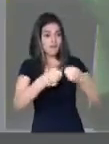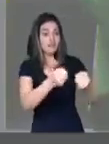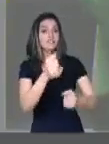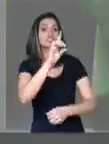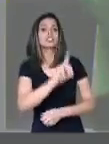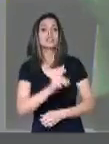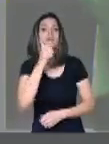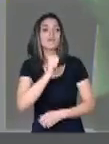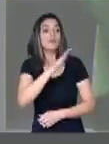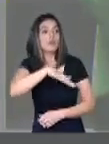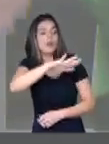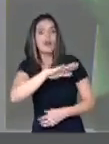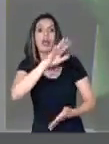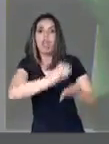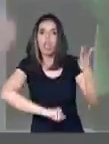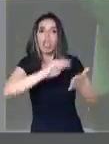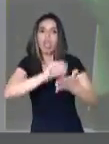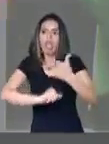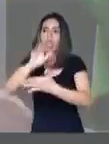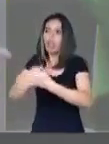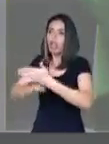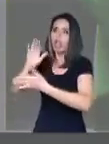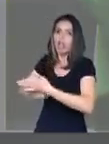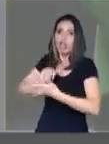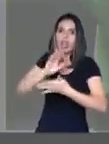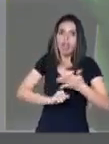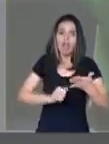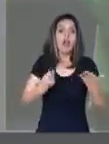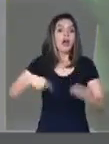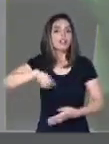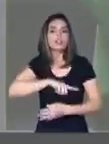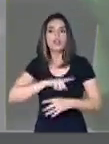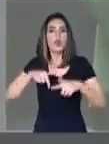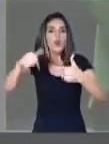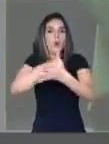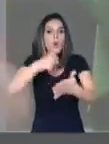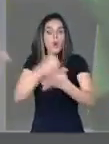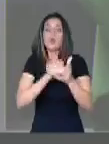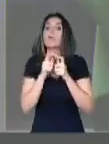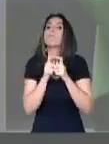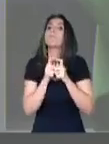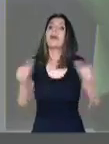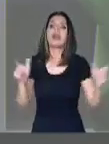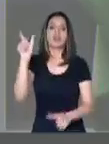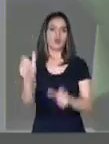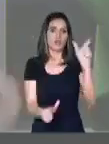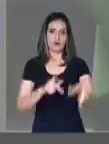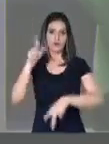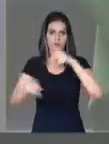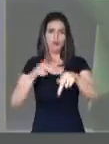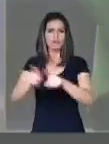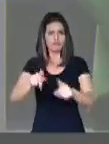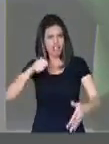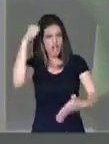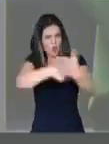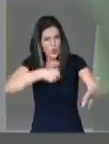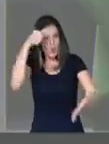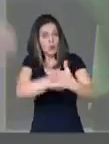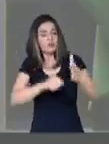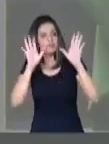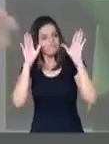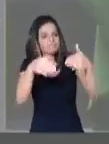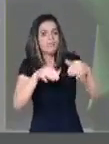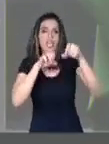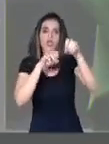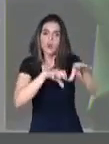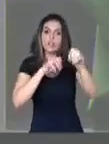por isso que nós precisamos apostar. Nós precisamos apostar numa luta de maioria. Nós precisamos apostar na luta da educação. Nós precisamos estar